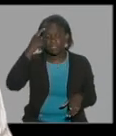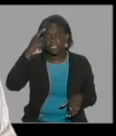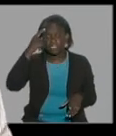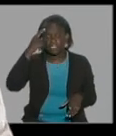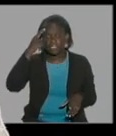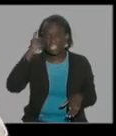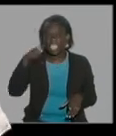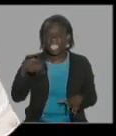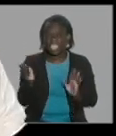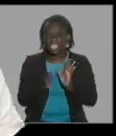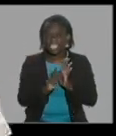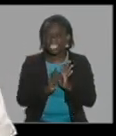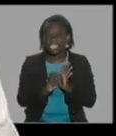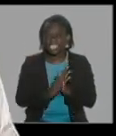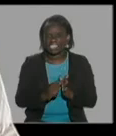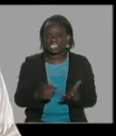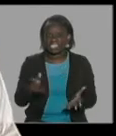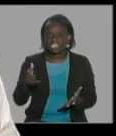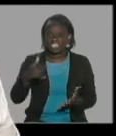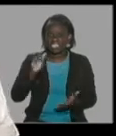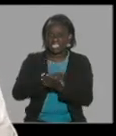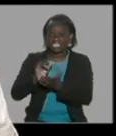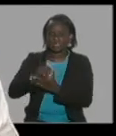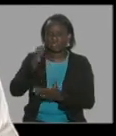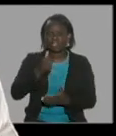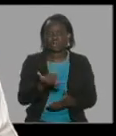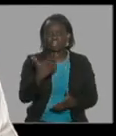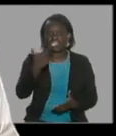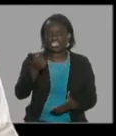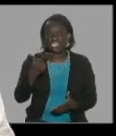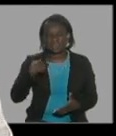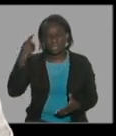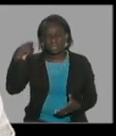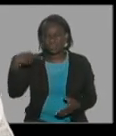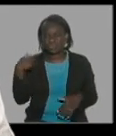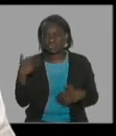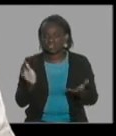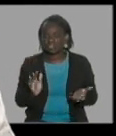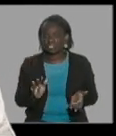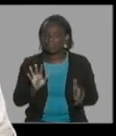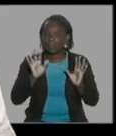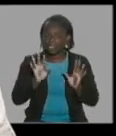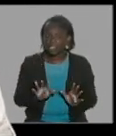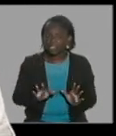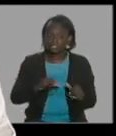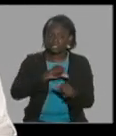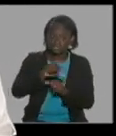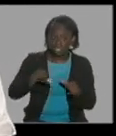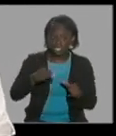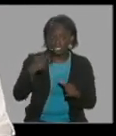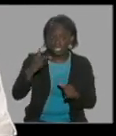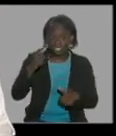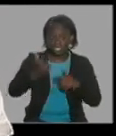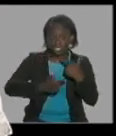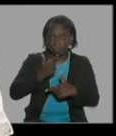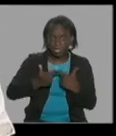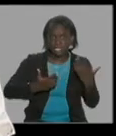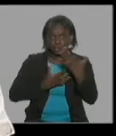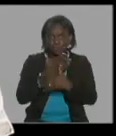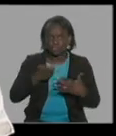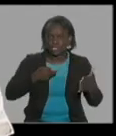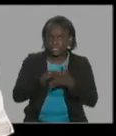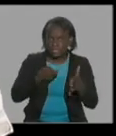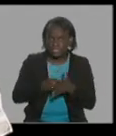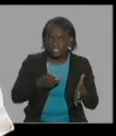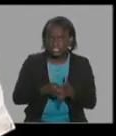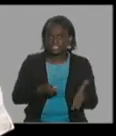assimila ser, o cara era maconheiro, o cara tinha 27 mulheres, ele era maluco pra caramba. Enquanto a obra dele